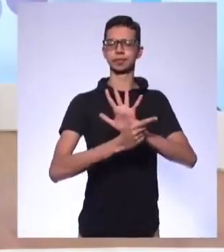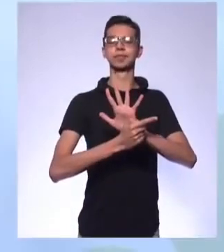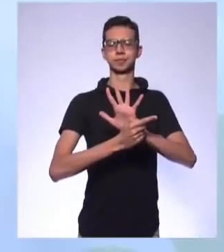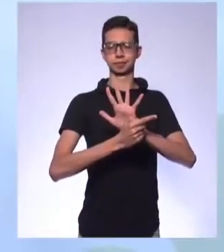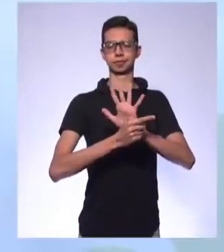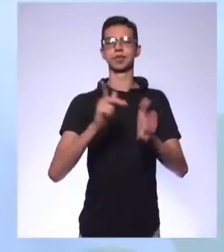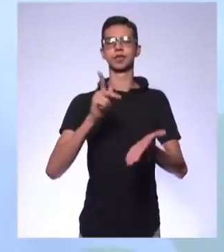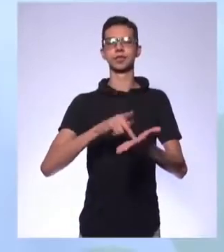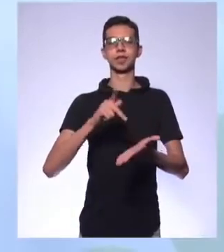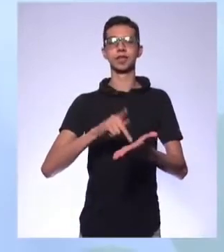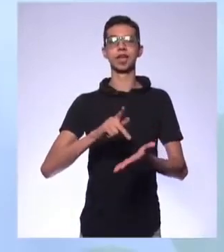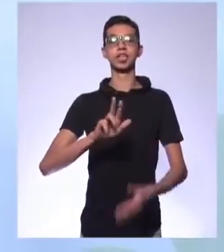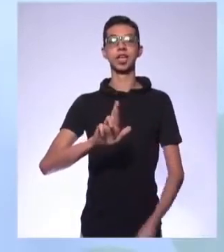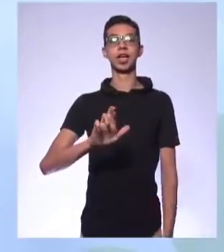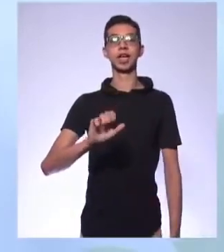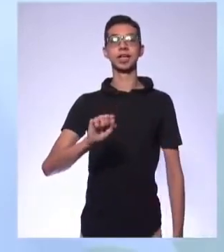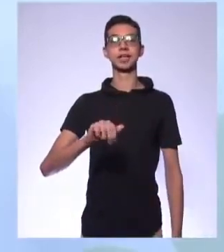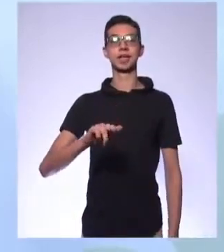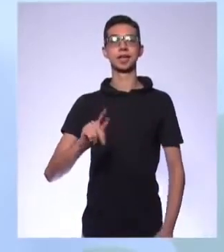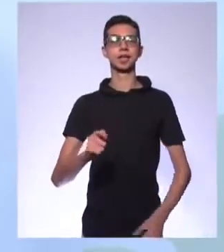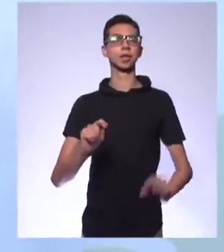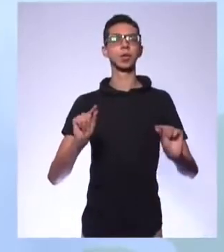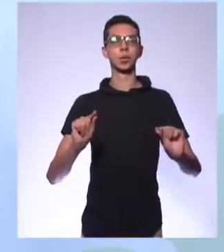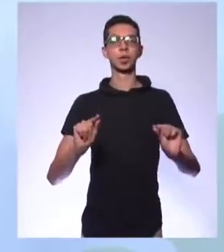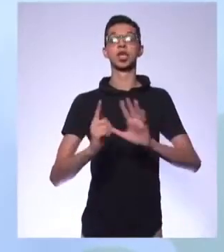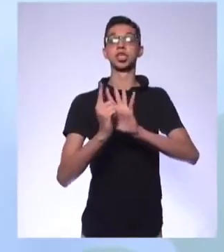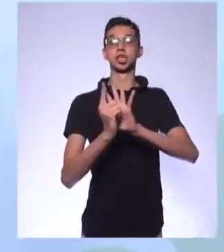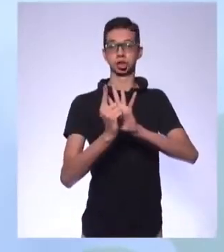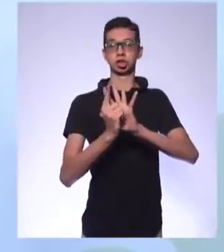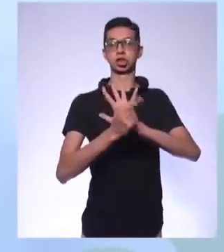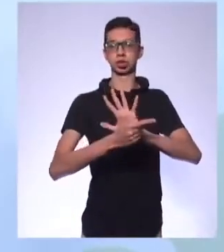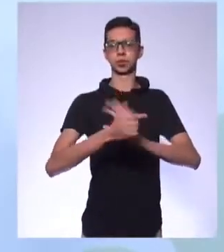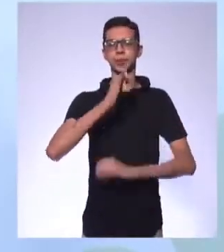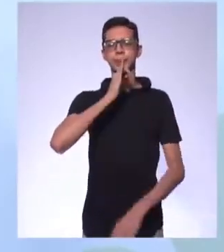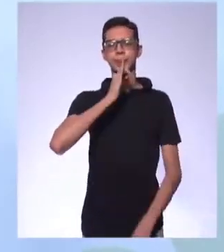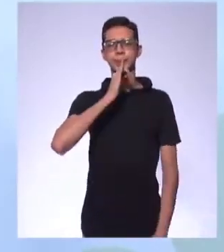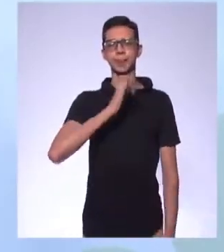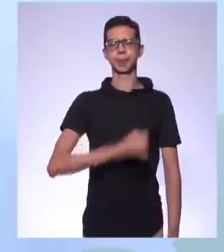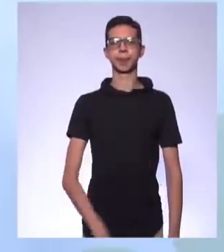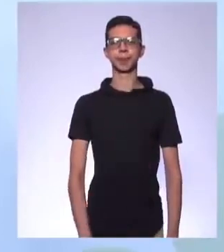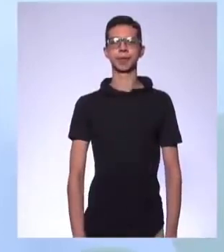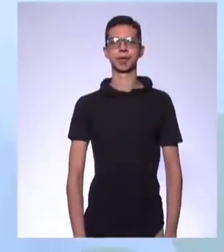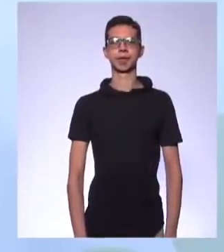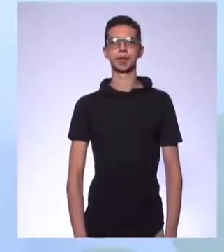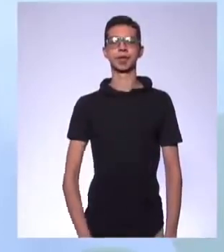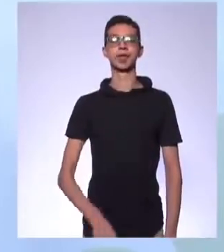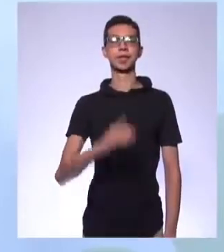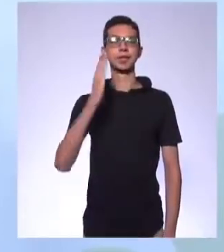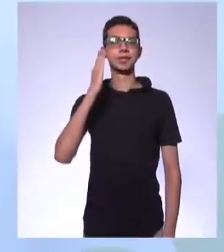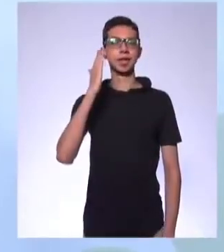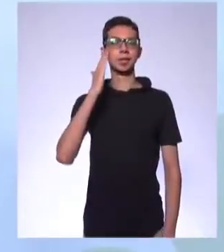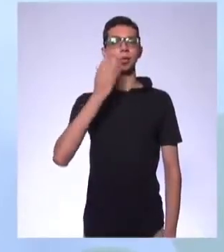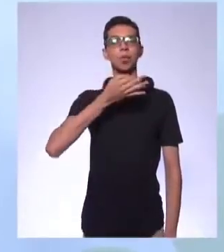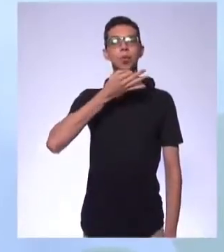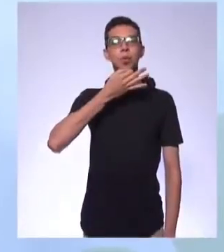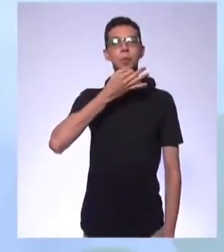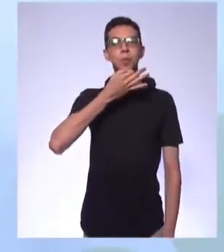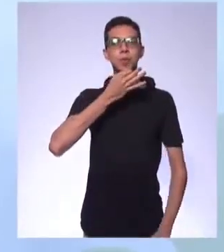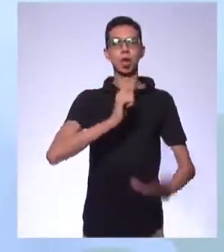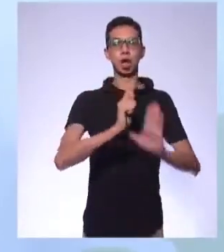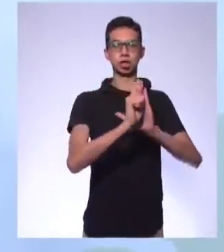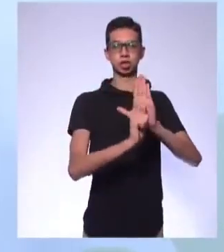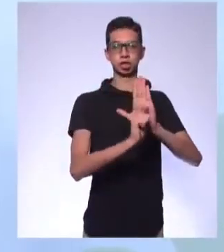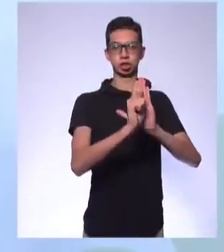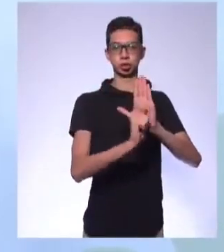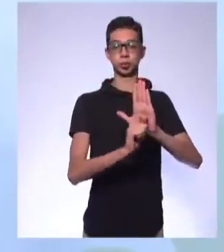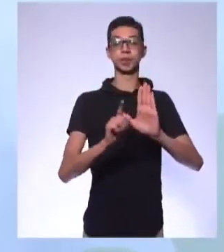tem mesmo essa função. Então, é um gênero, porque quando a gente tem um gênero, por exemplo, um artigo de opinião, você já espera que em um artigo